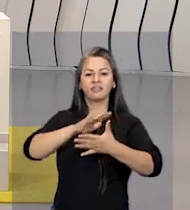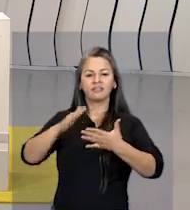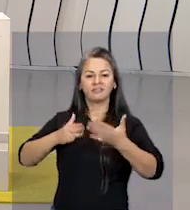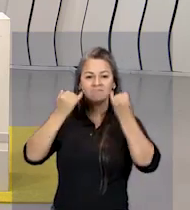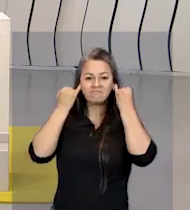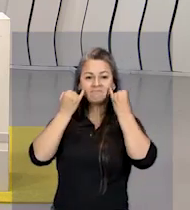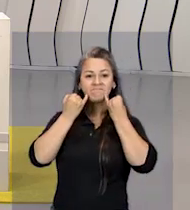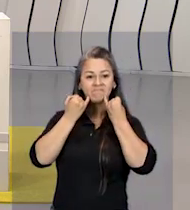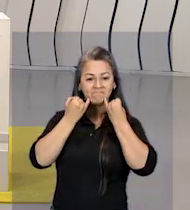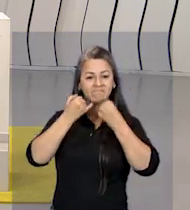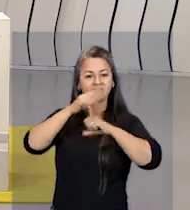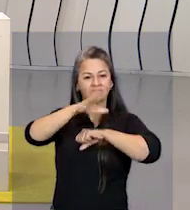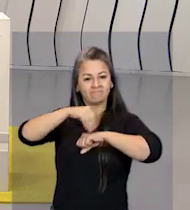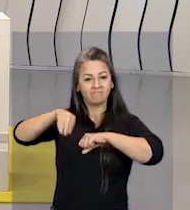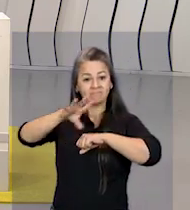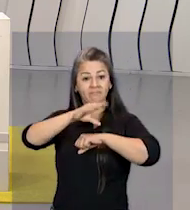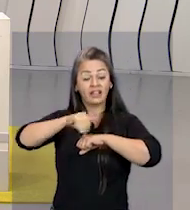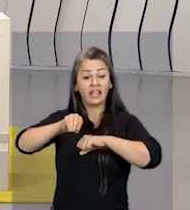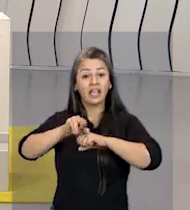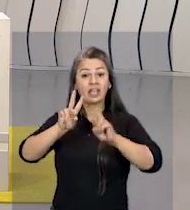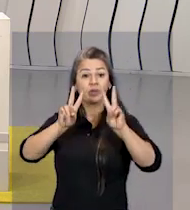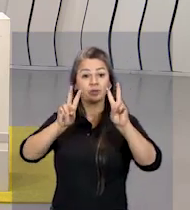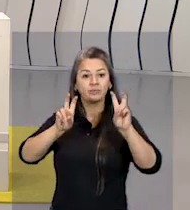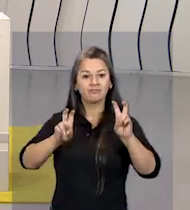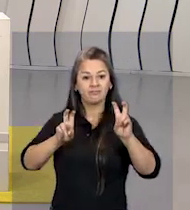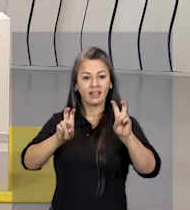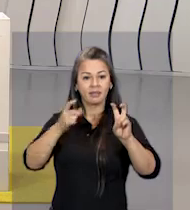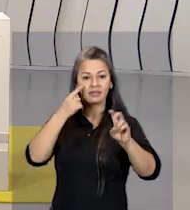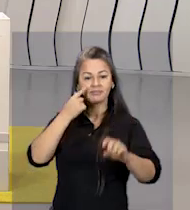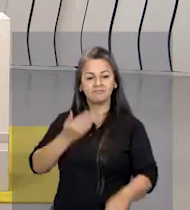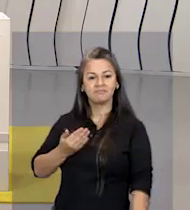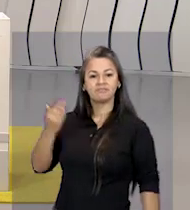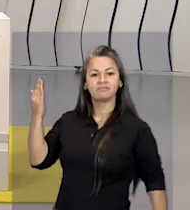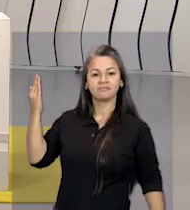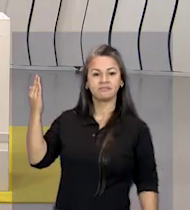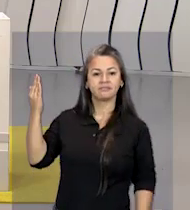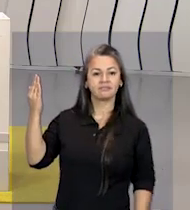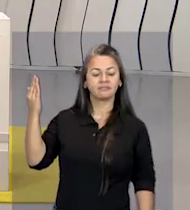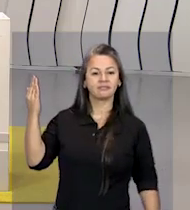iremos trabalhar hoje com semelhança de triângulos. Vem comigo!